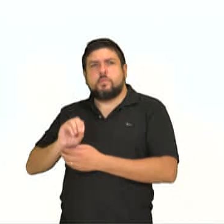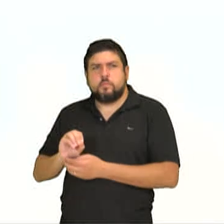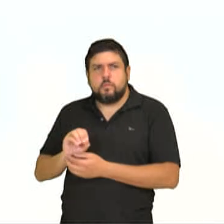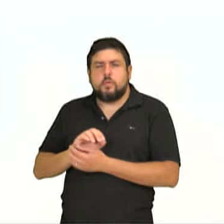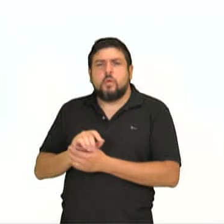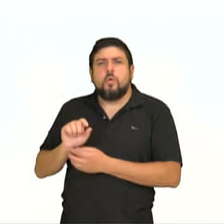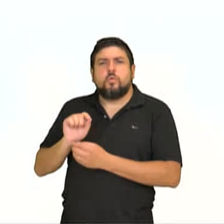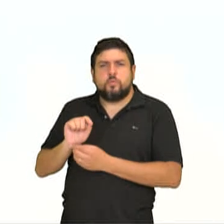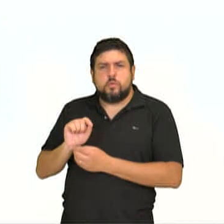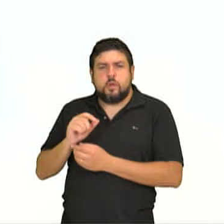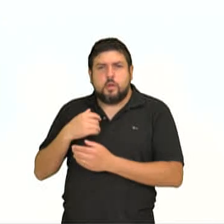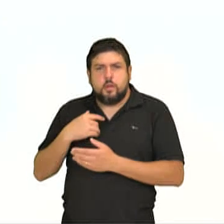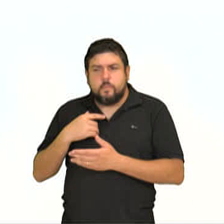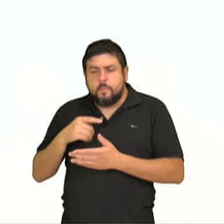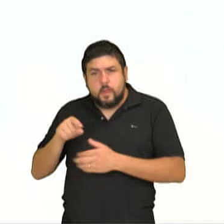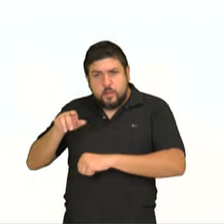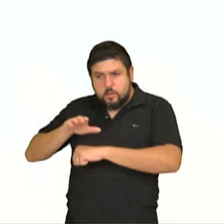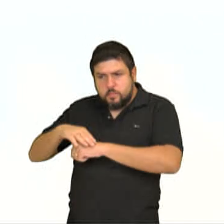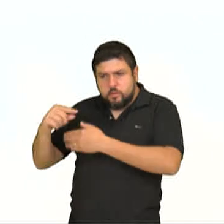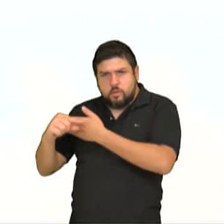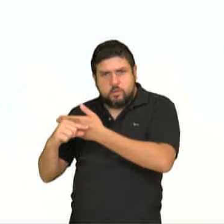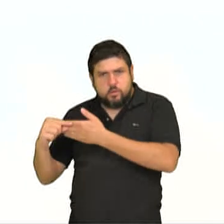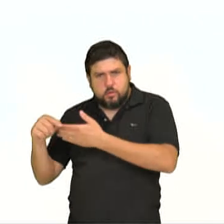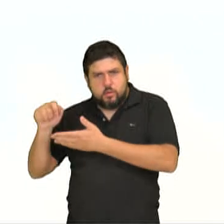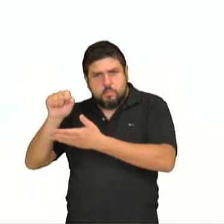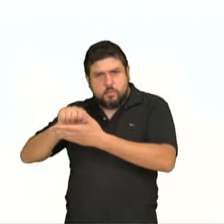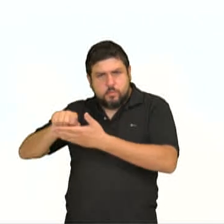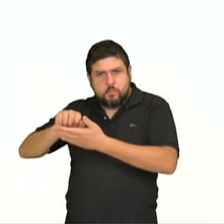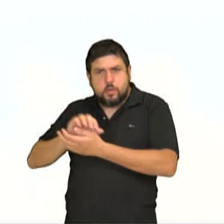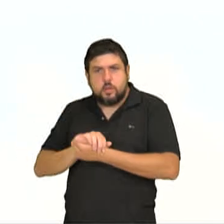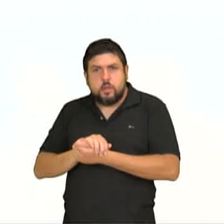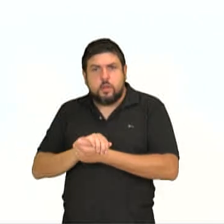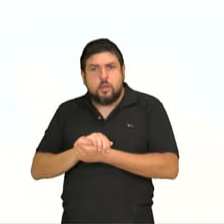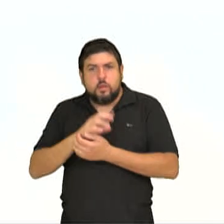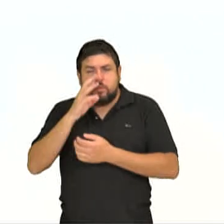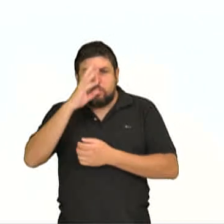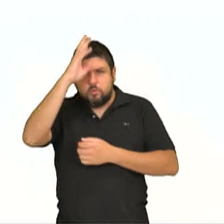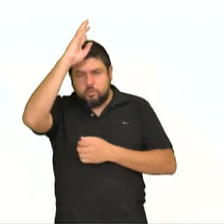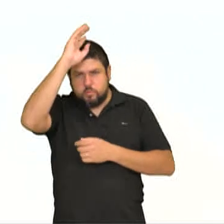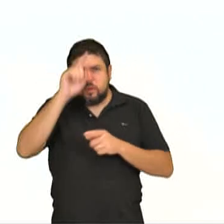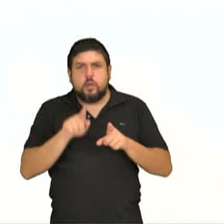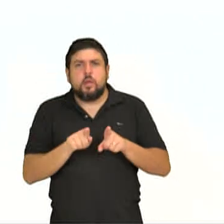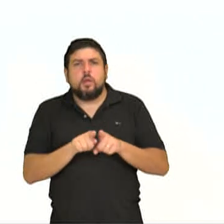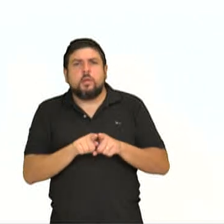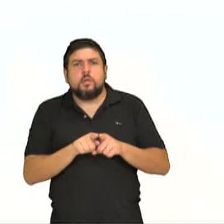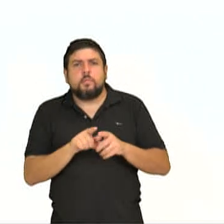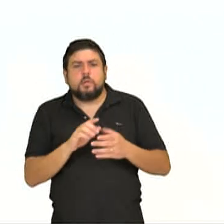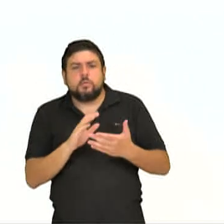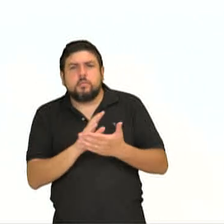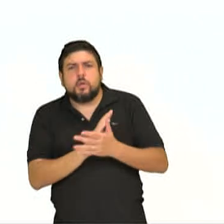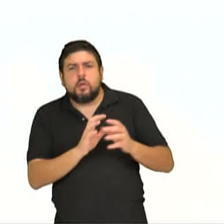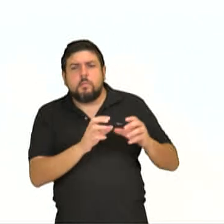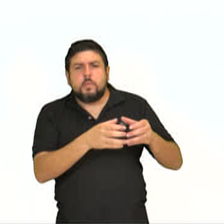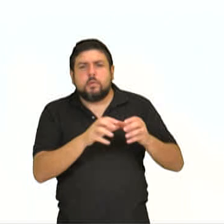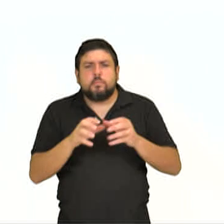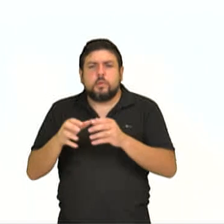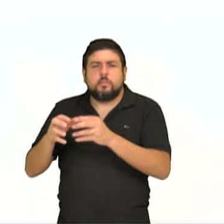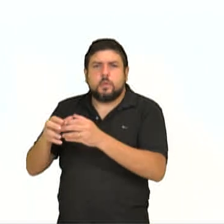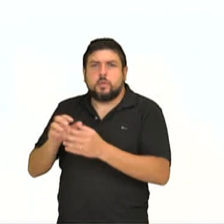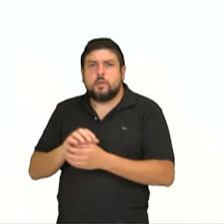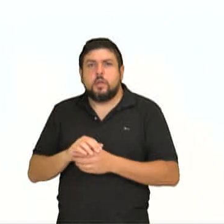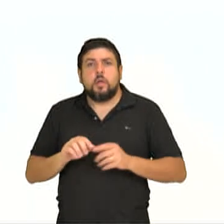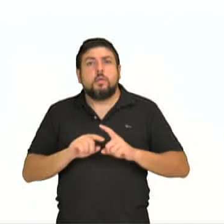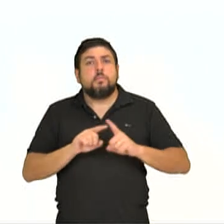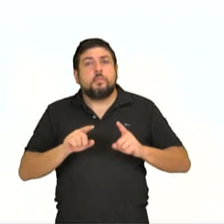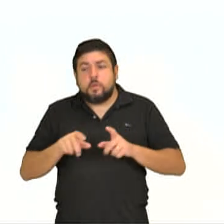escreve que a República Romana estava dividida em 3 corpos tão bem equilibrados em termos de direitos que ninguém, mesmo sendo romano, poderia